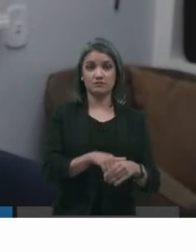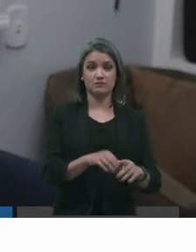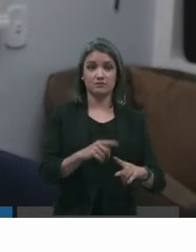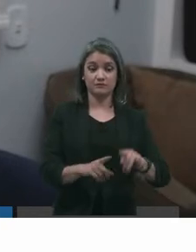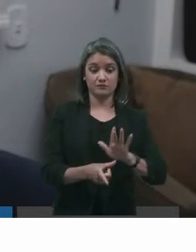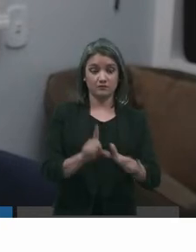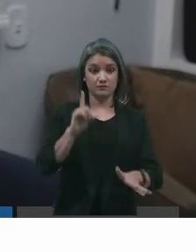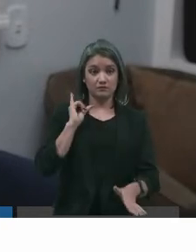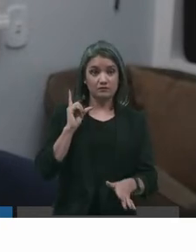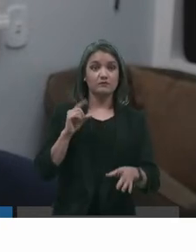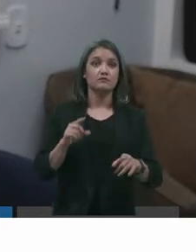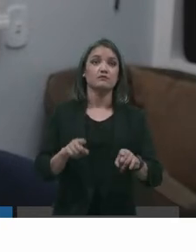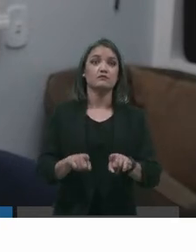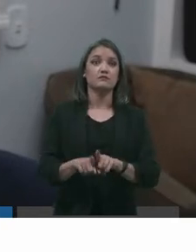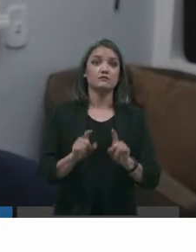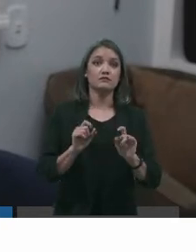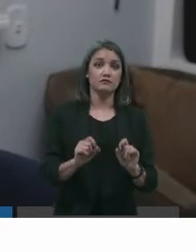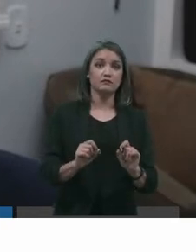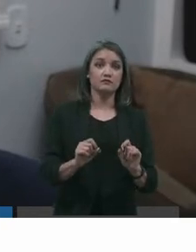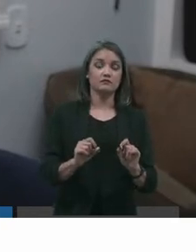anterior, pela então